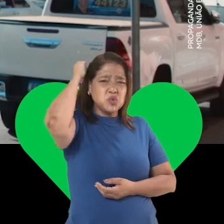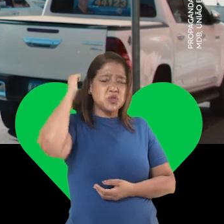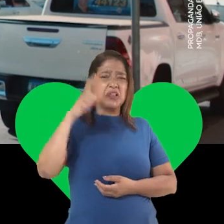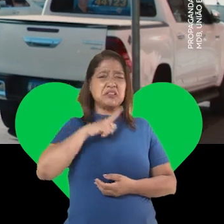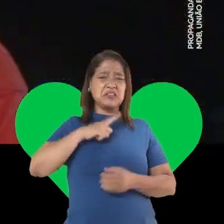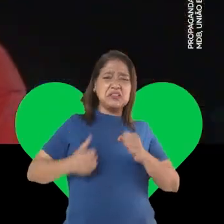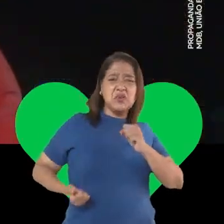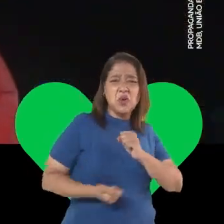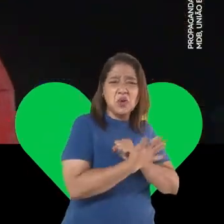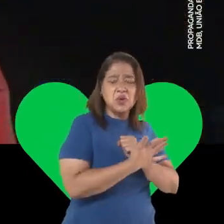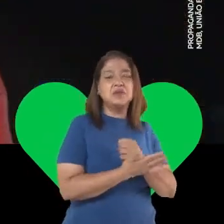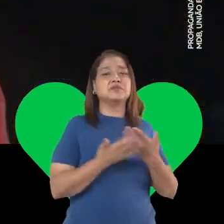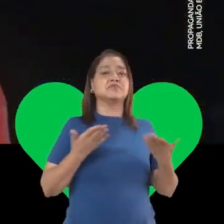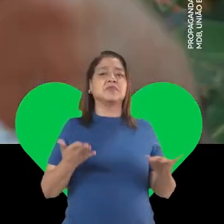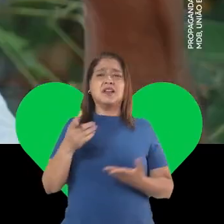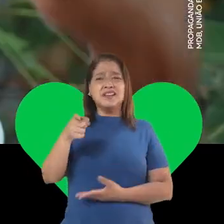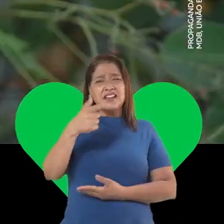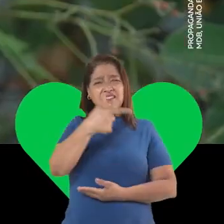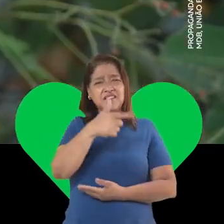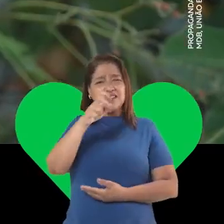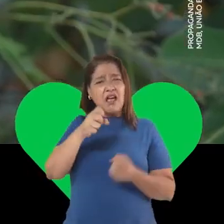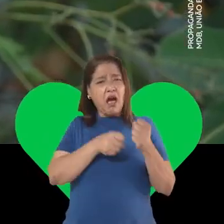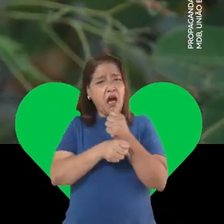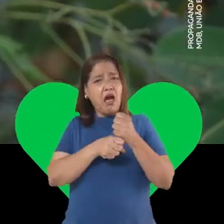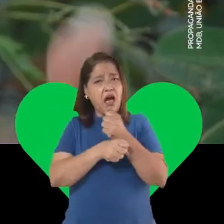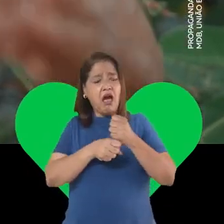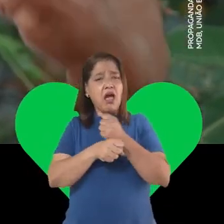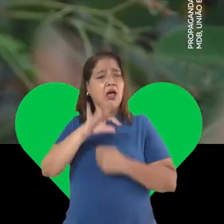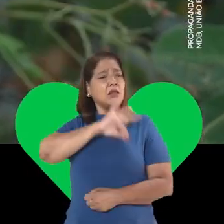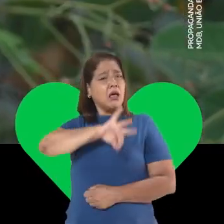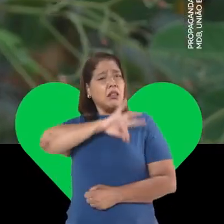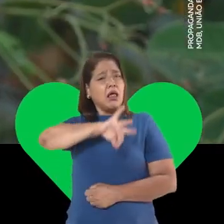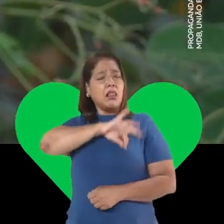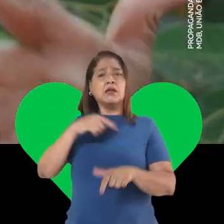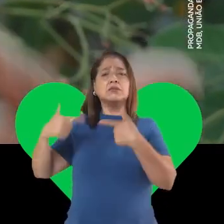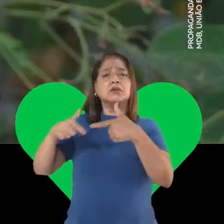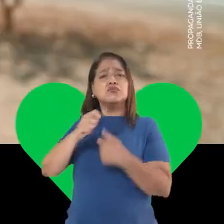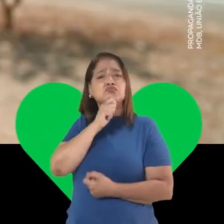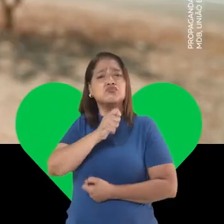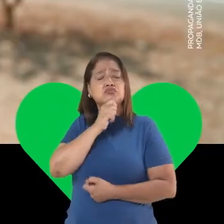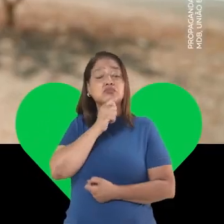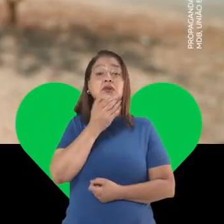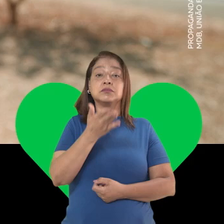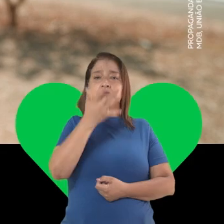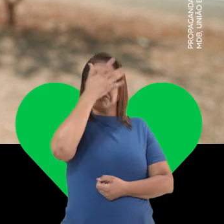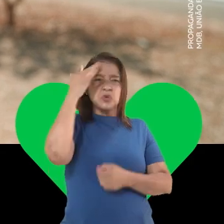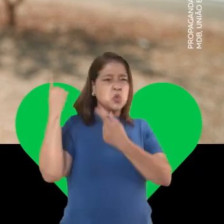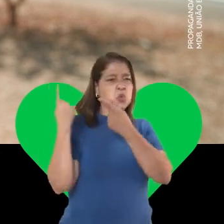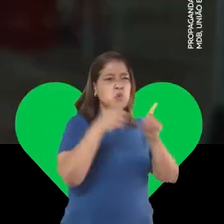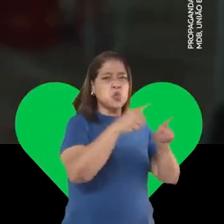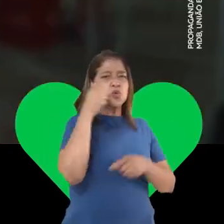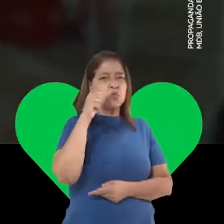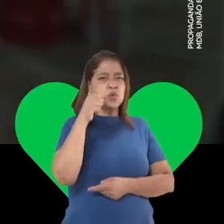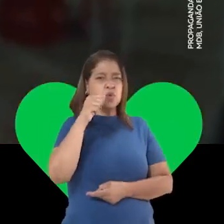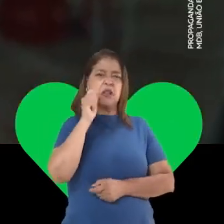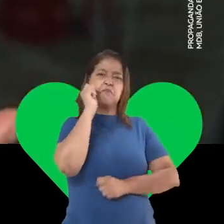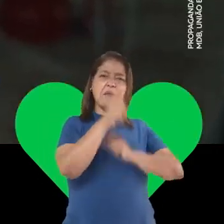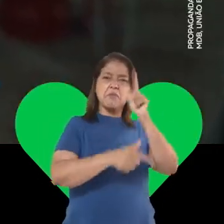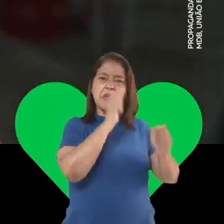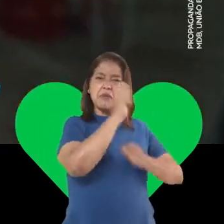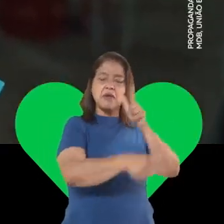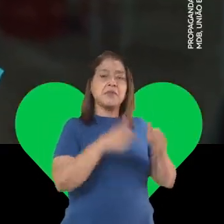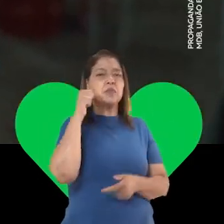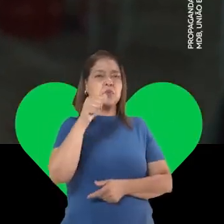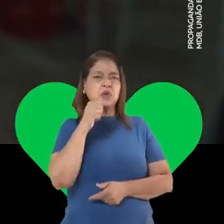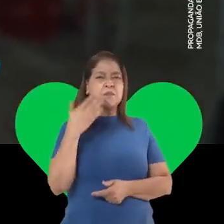escândalos de corrupção. Quem sabe que é para ele. 25 anos recebendo sem trabalhar. Uma pessoa que ofende mulher. Xingar nós